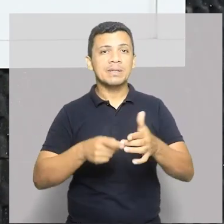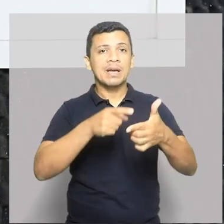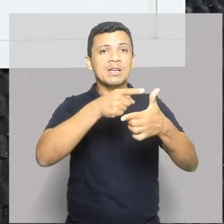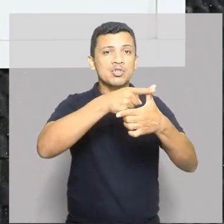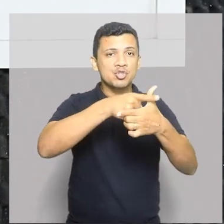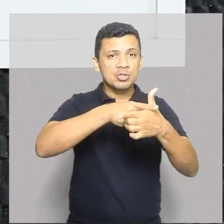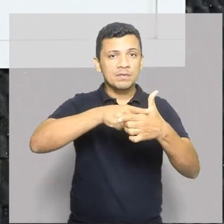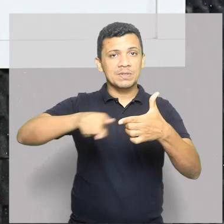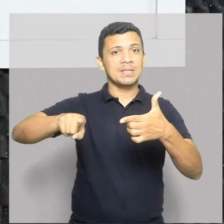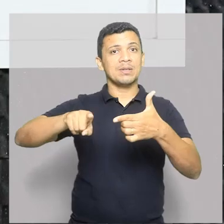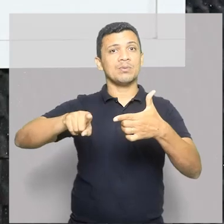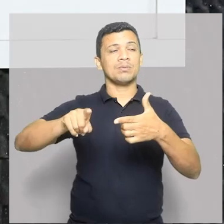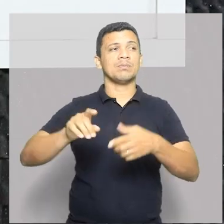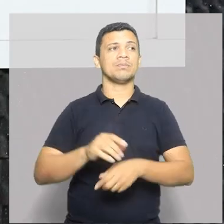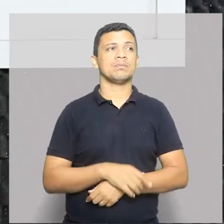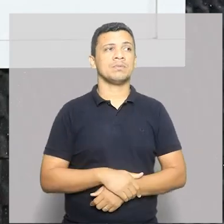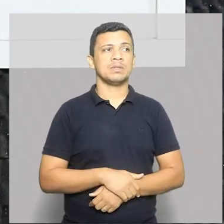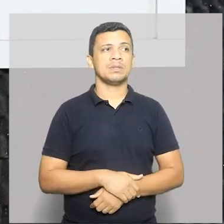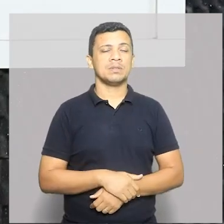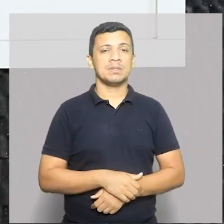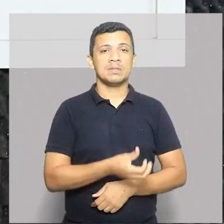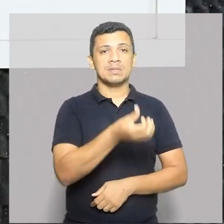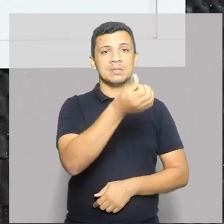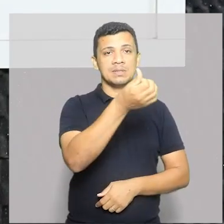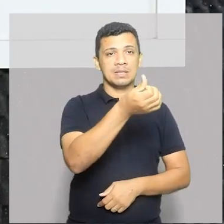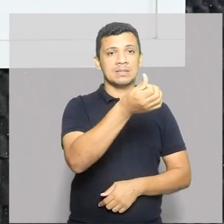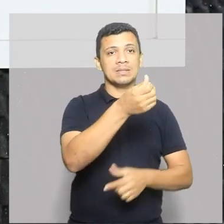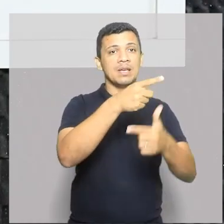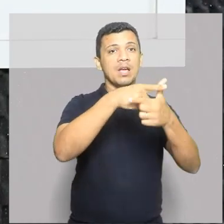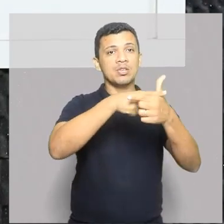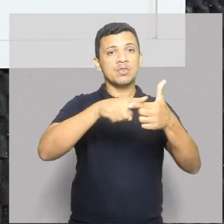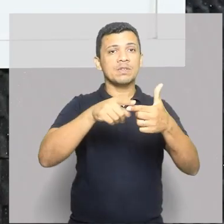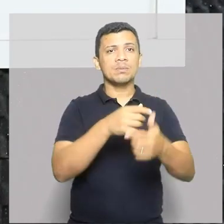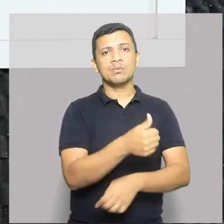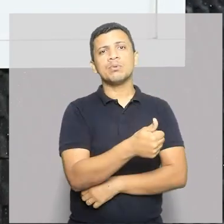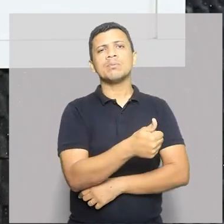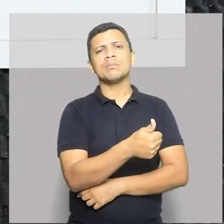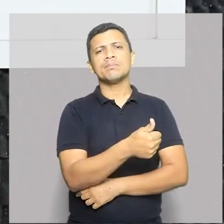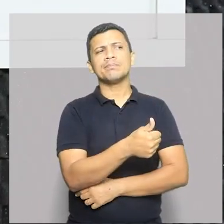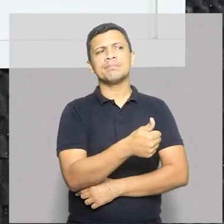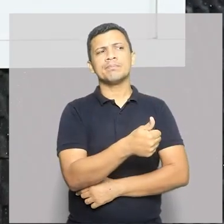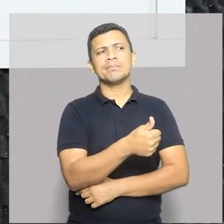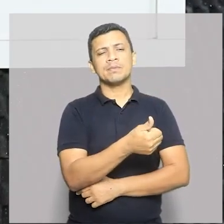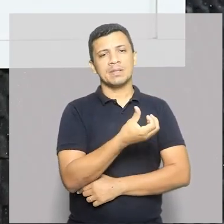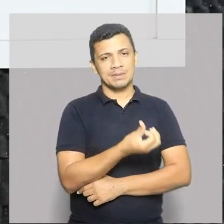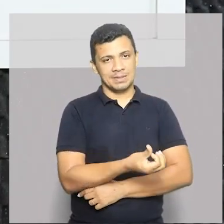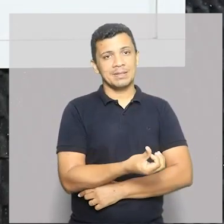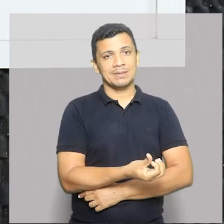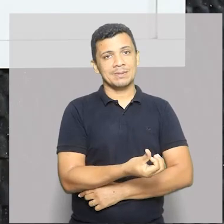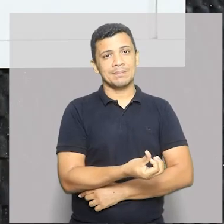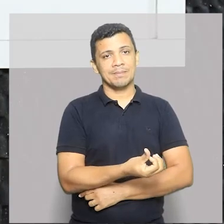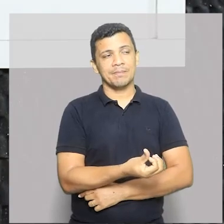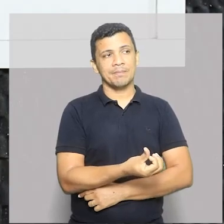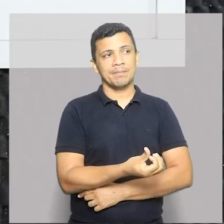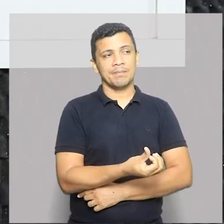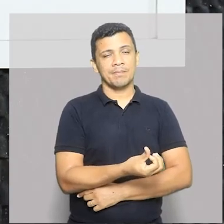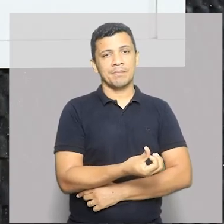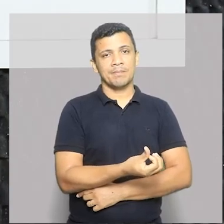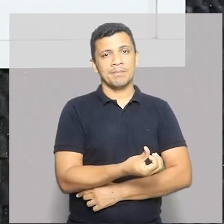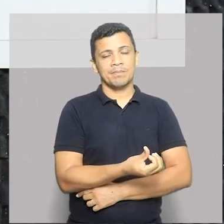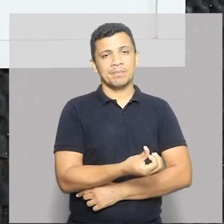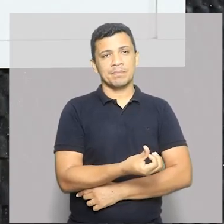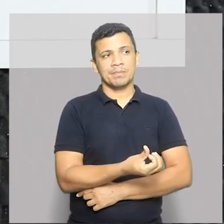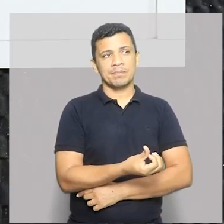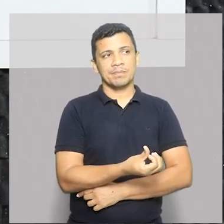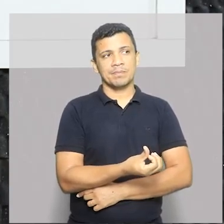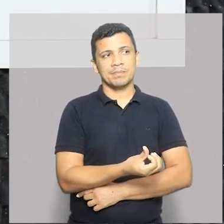lá rapidinho, ó. Quanto é que é 6 dividido por 1? Dá 6. Base 10,